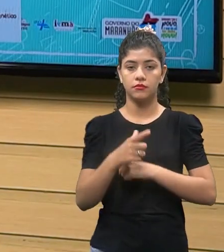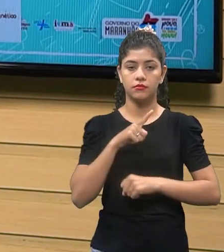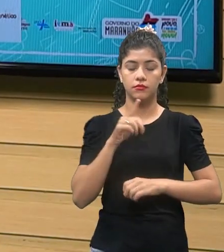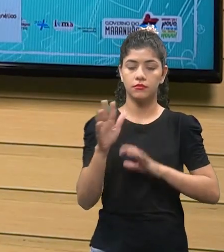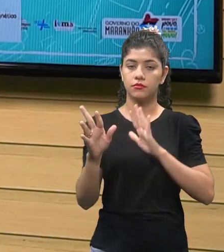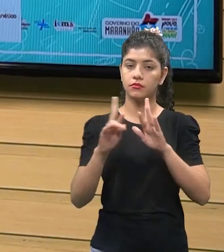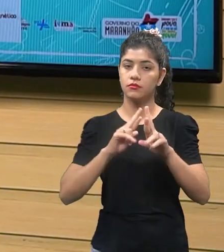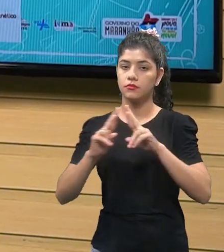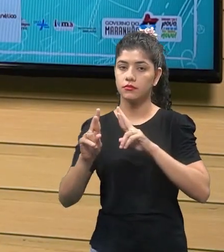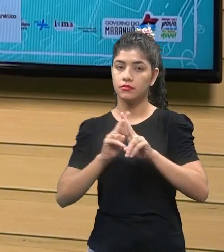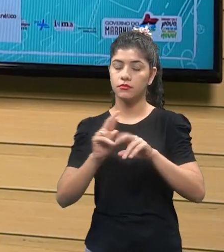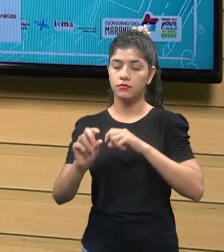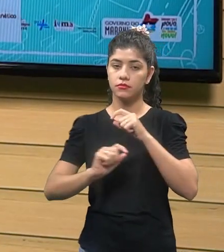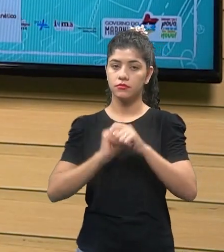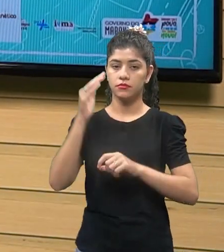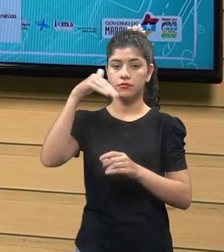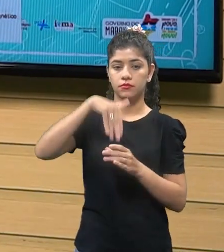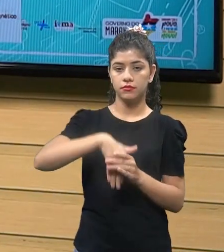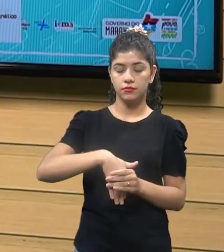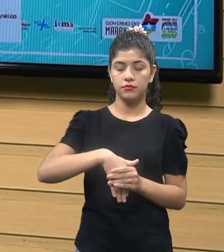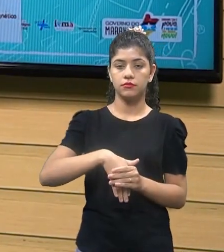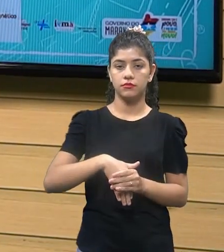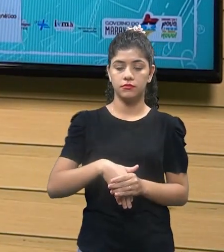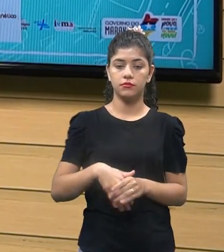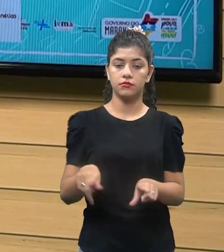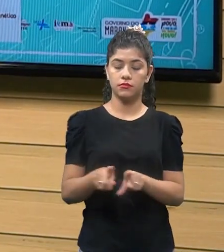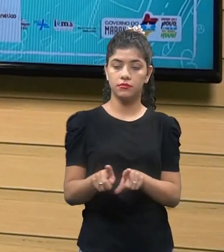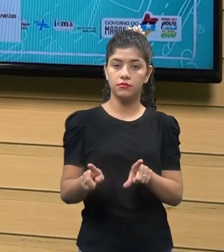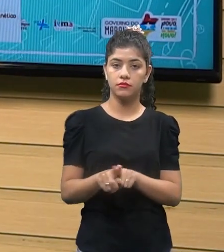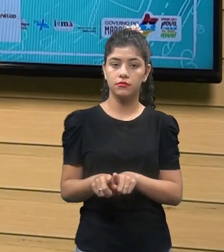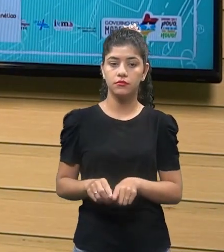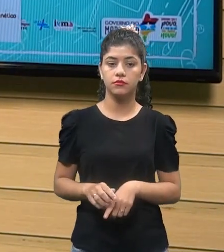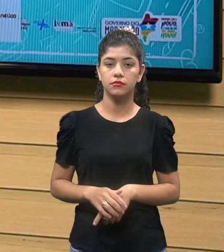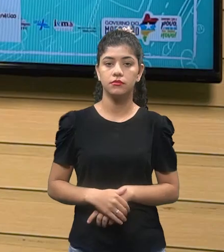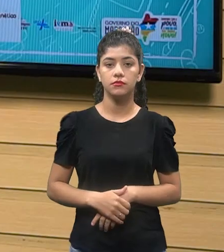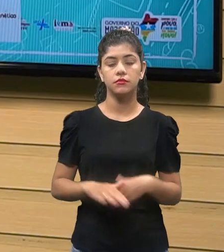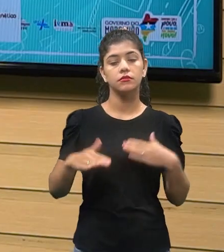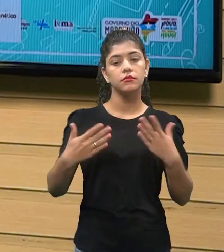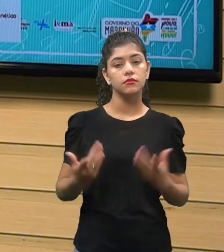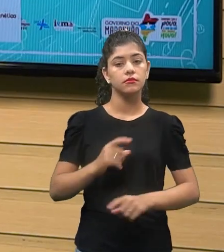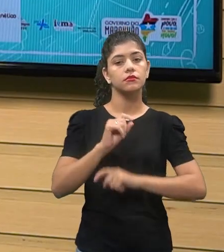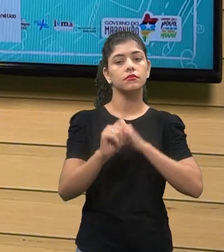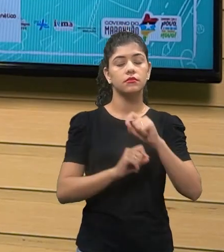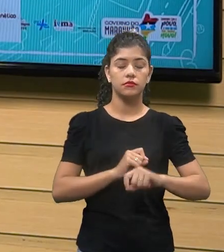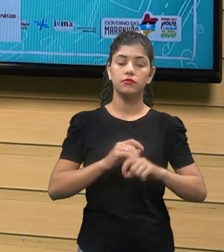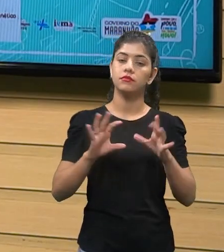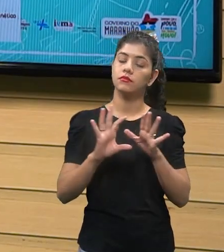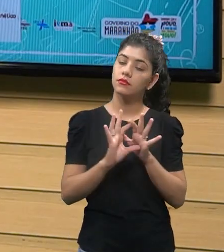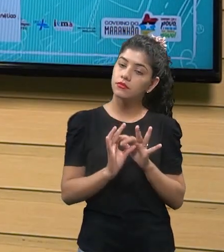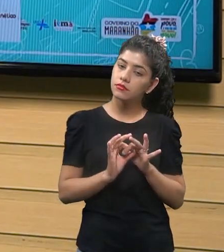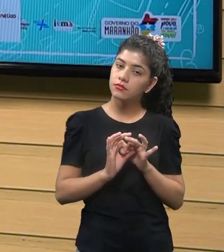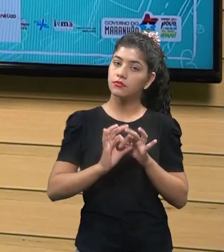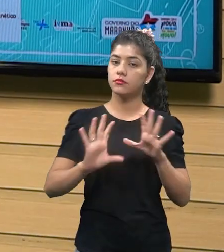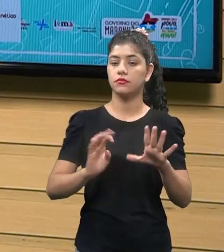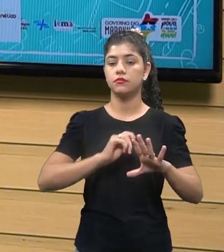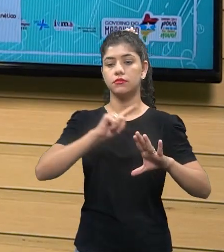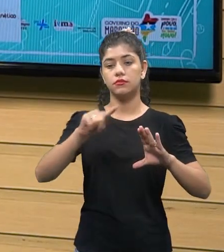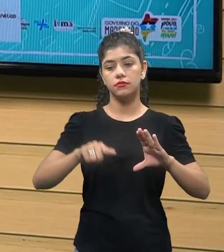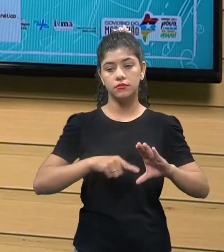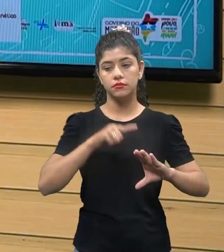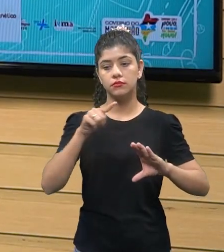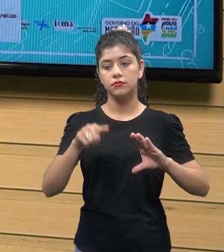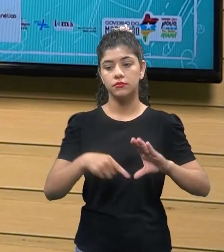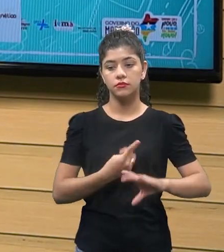vai interagir com os ímãs que tem dentro dele também, e aí vai possibilitar o